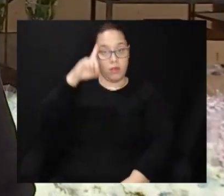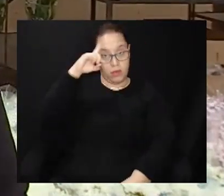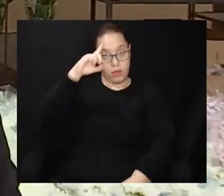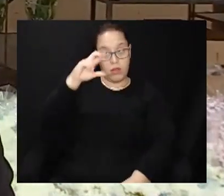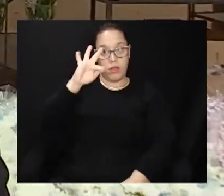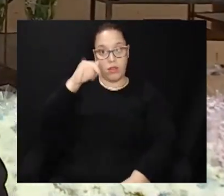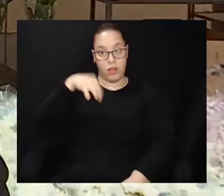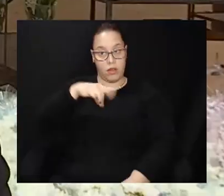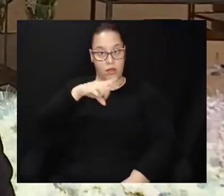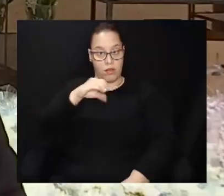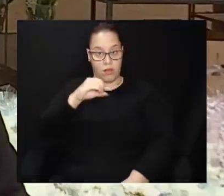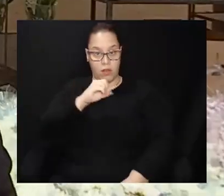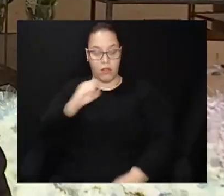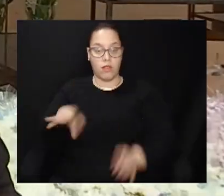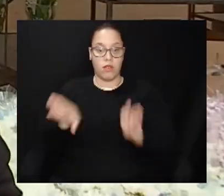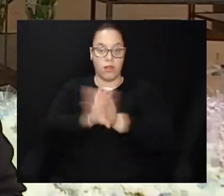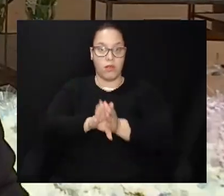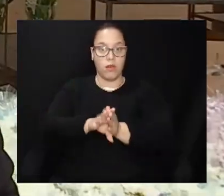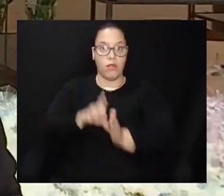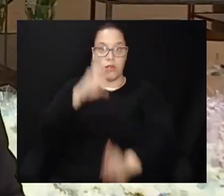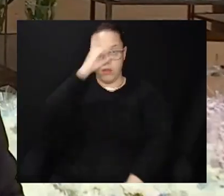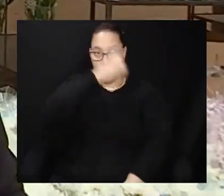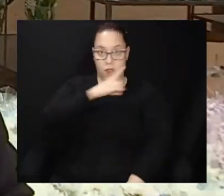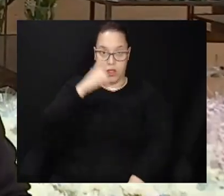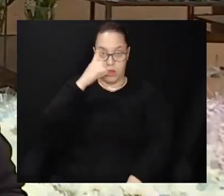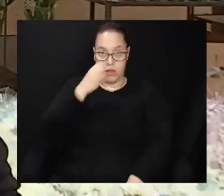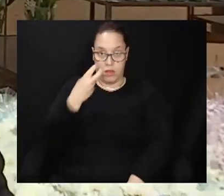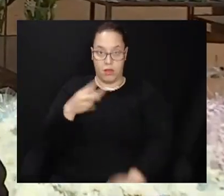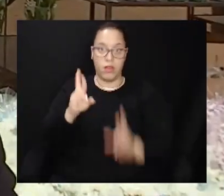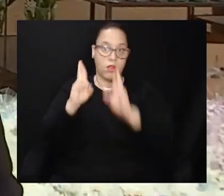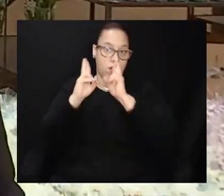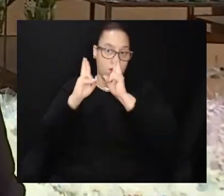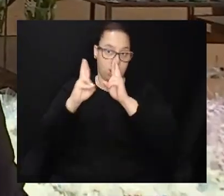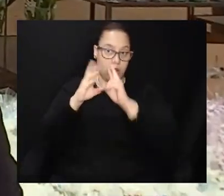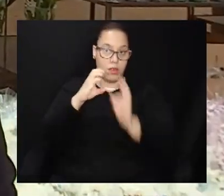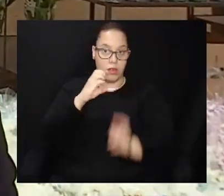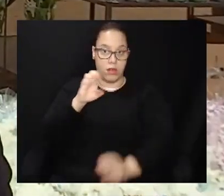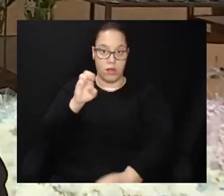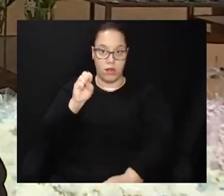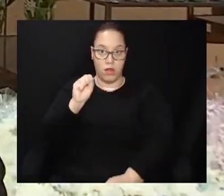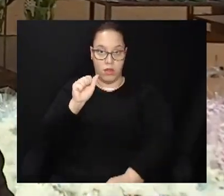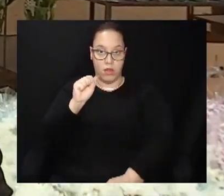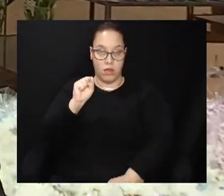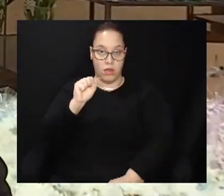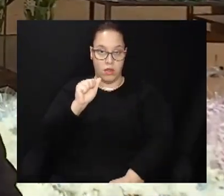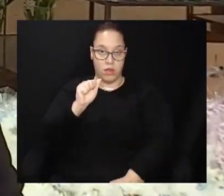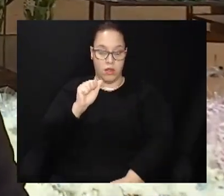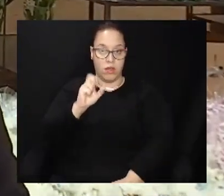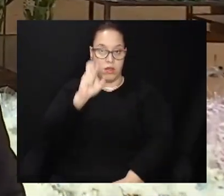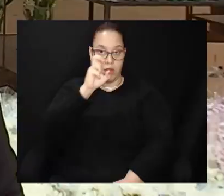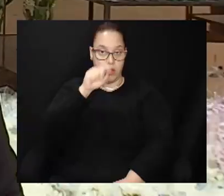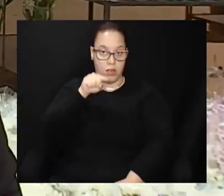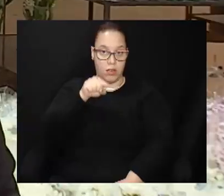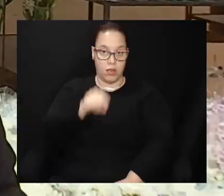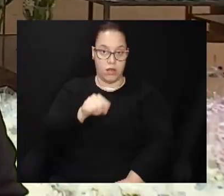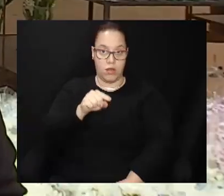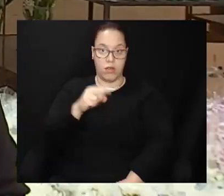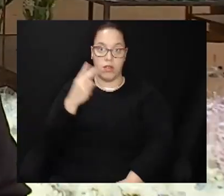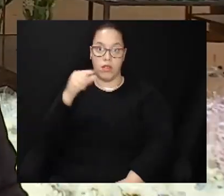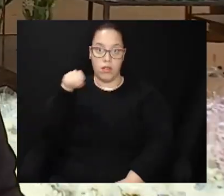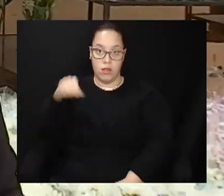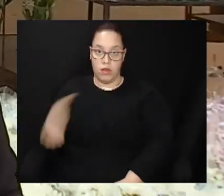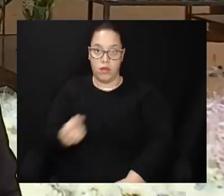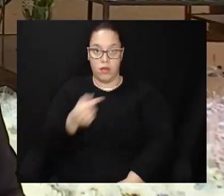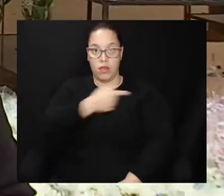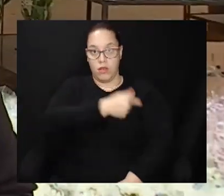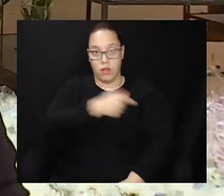É no próximo domingo, dia 2. E a expectativa da Ceasa é que entre 5 a 12 mil pessoas passem ao longo da semana aqui